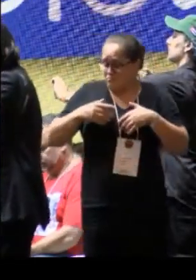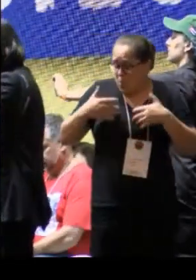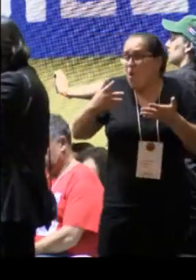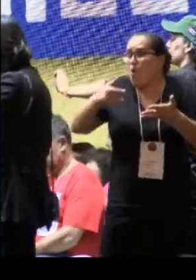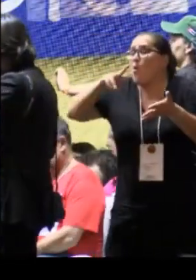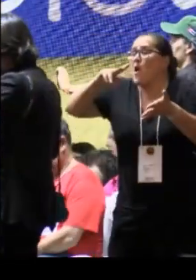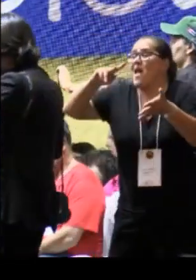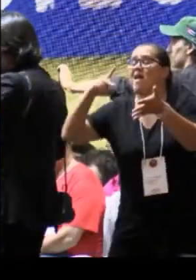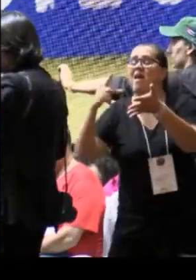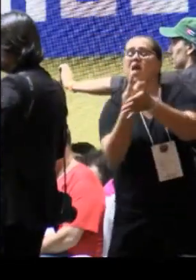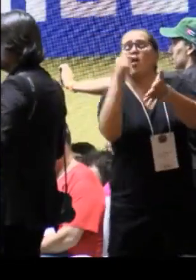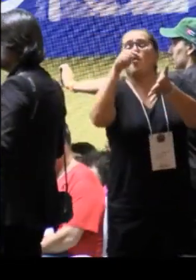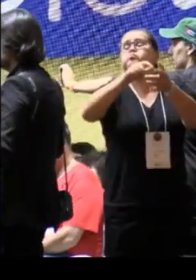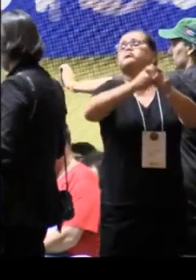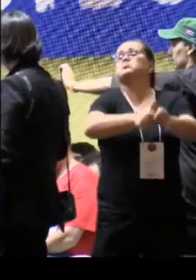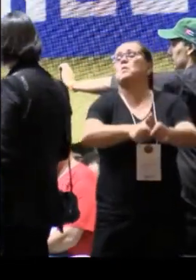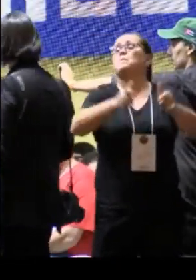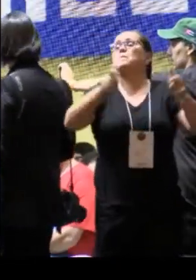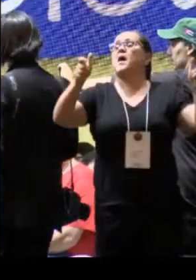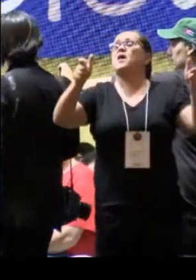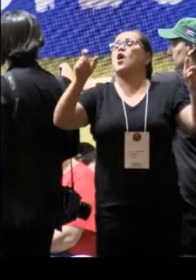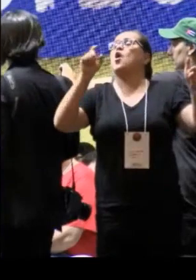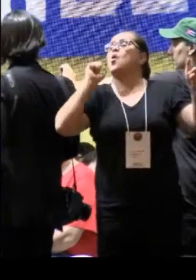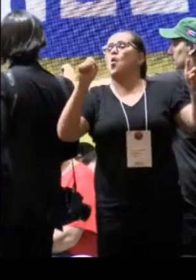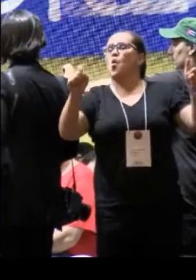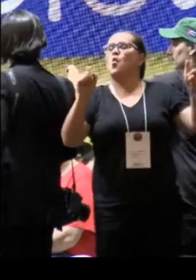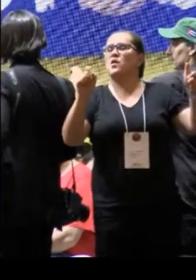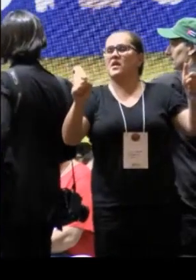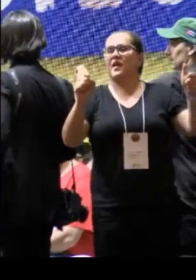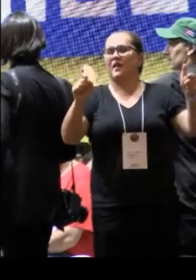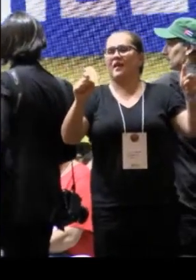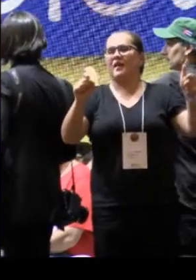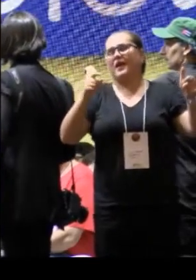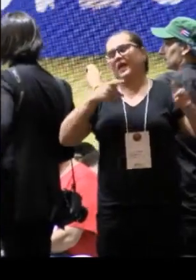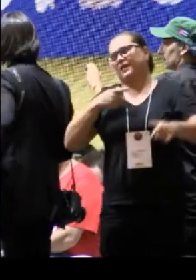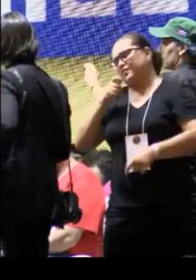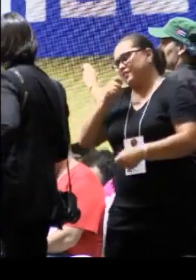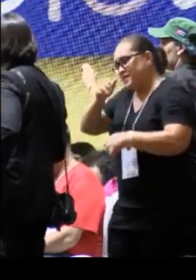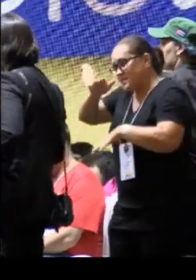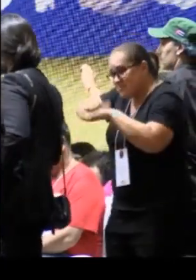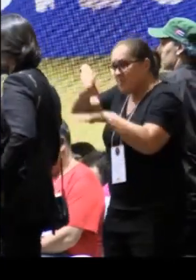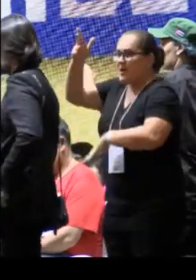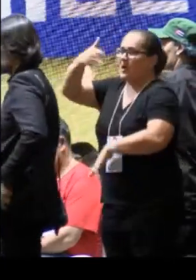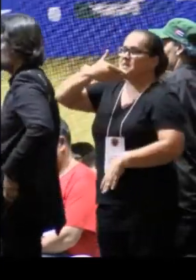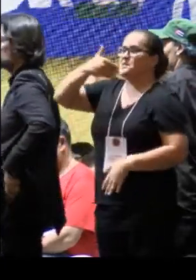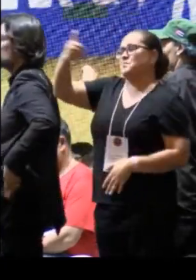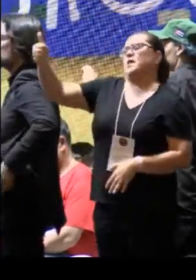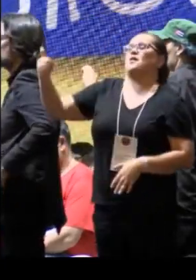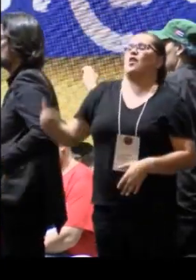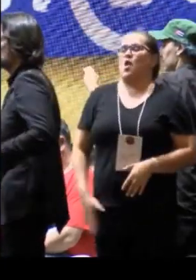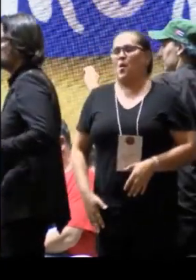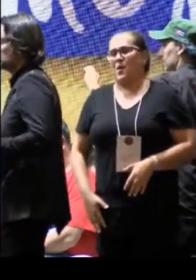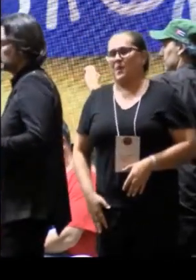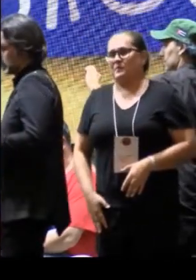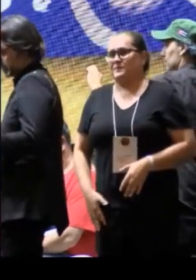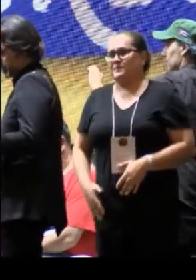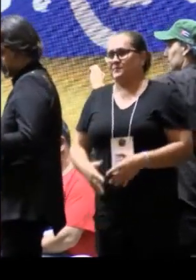que nós cometemos foi não ter feito mais e melhor do que fizemos.